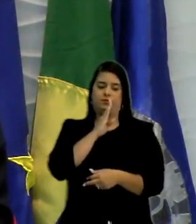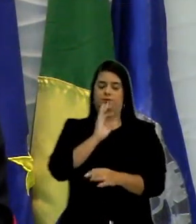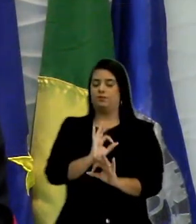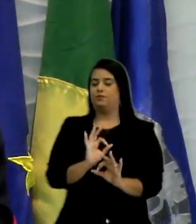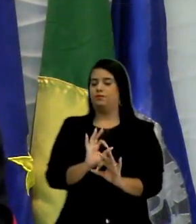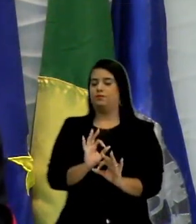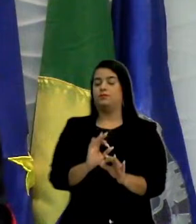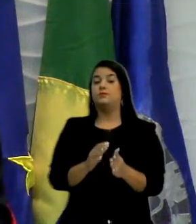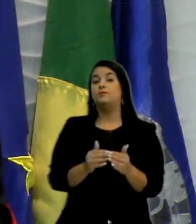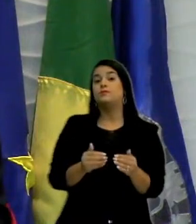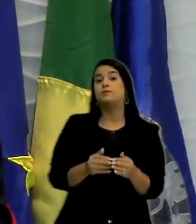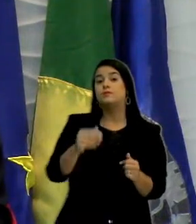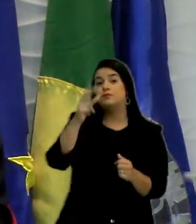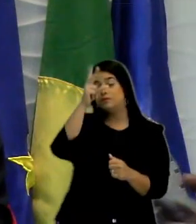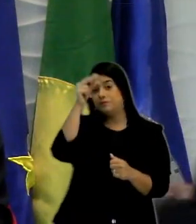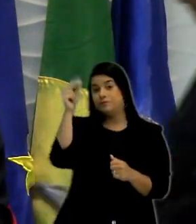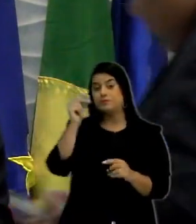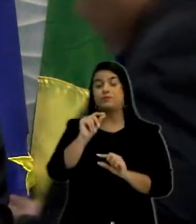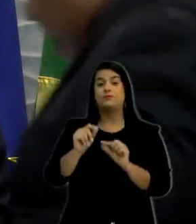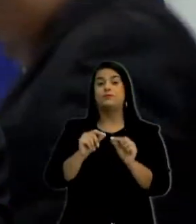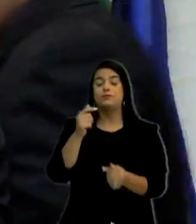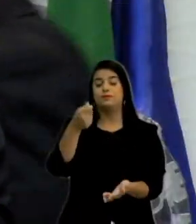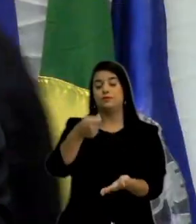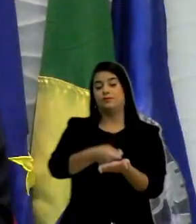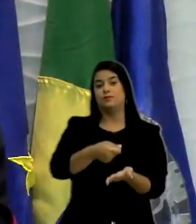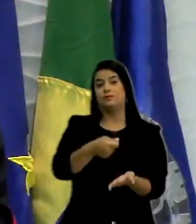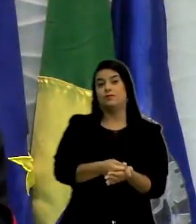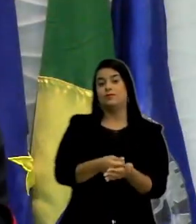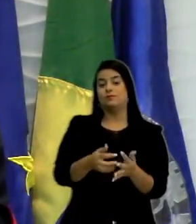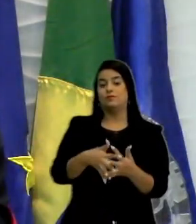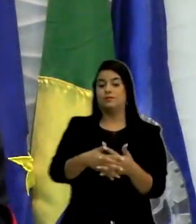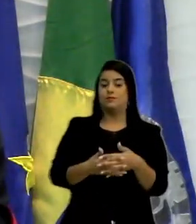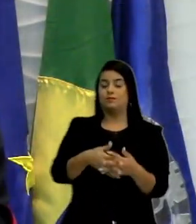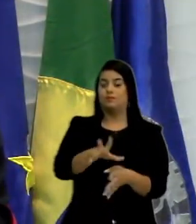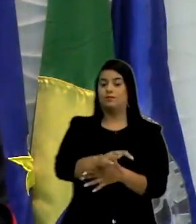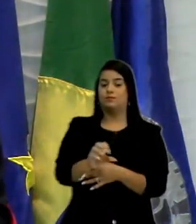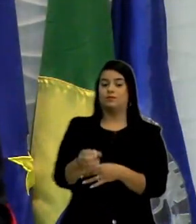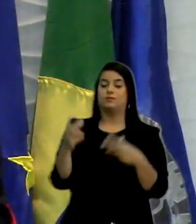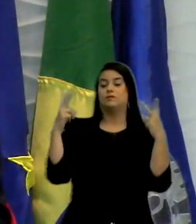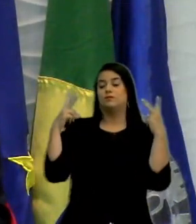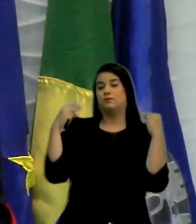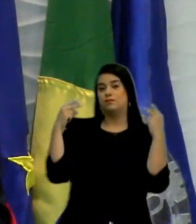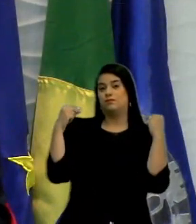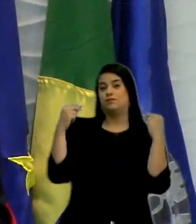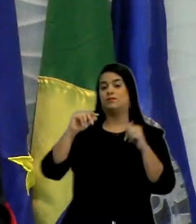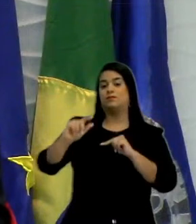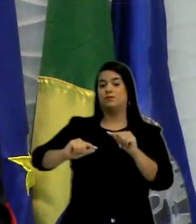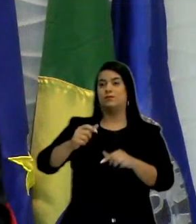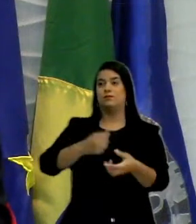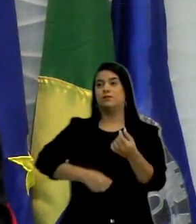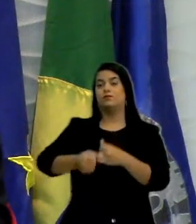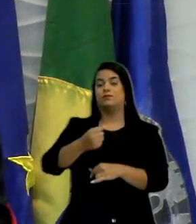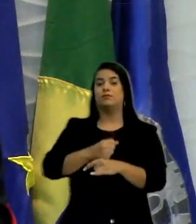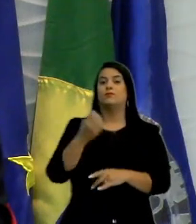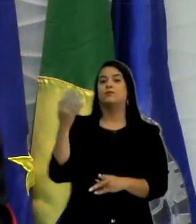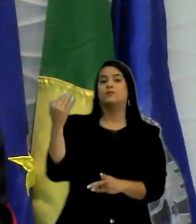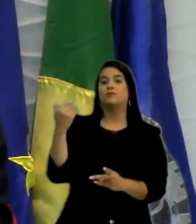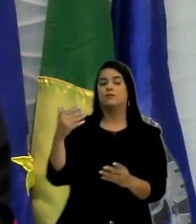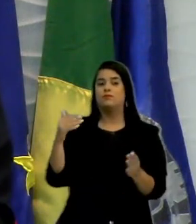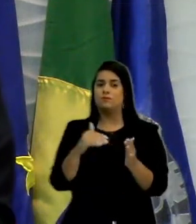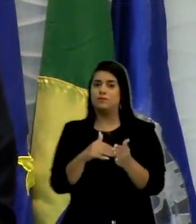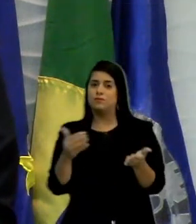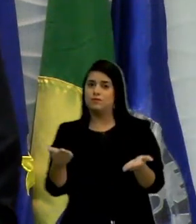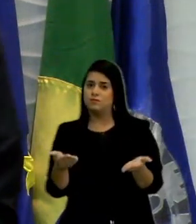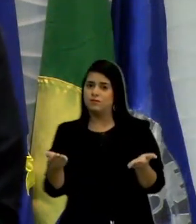e pedir ao prefeito que pague alguns tratoristas que trabalhou o ano passado na aração de terra, que ainda não